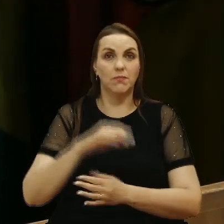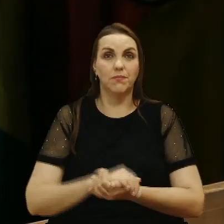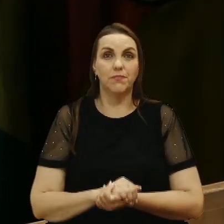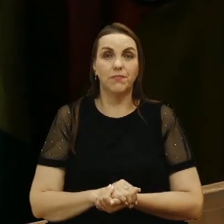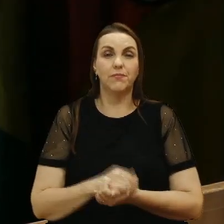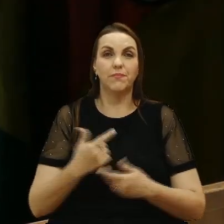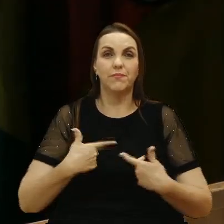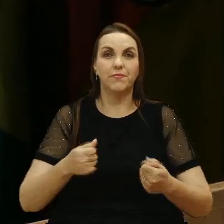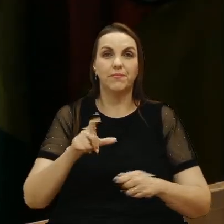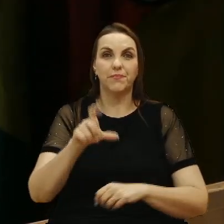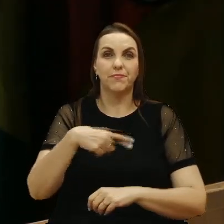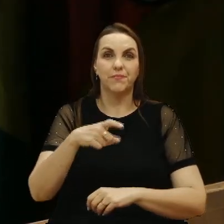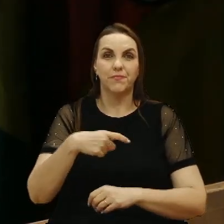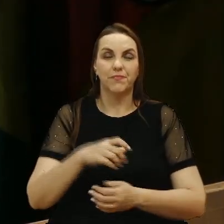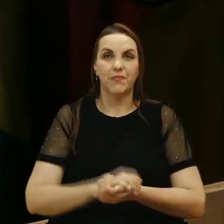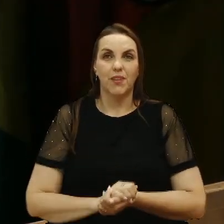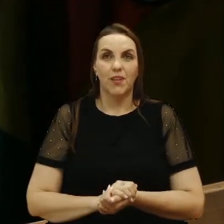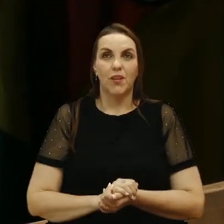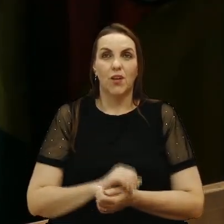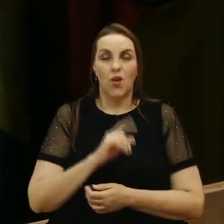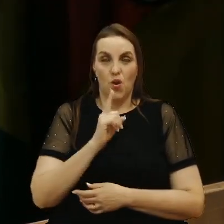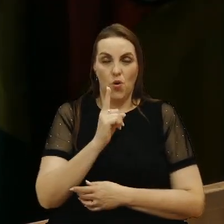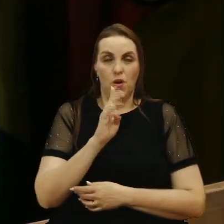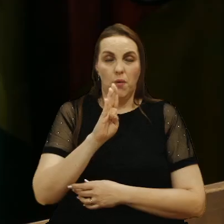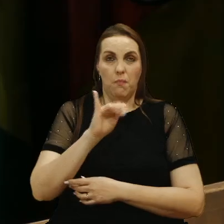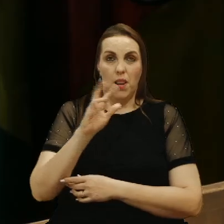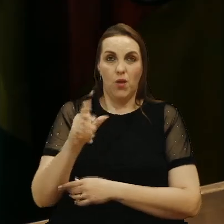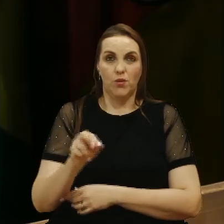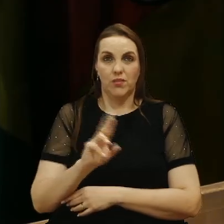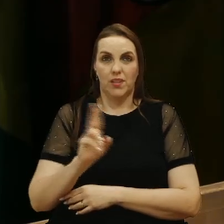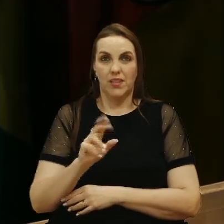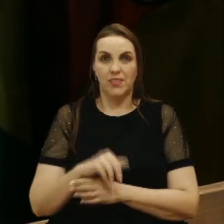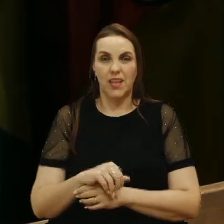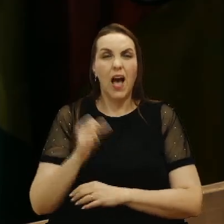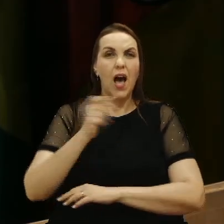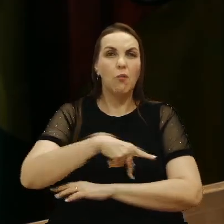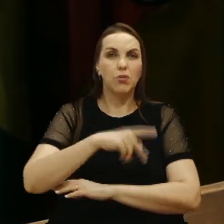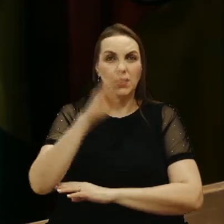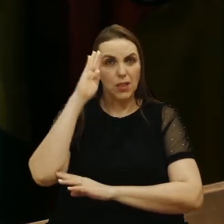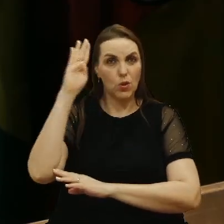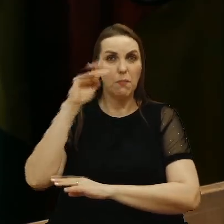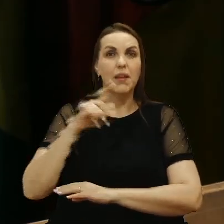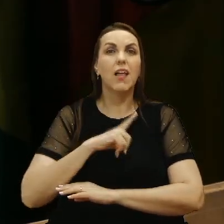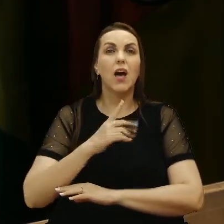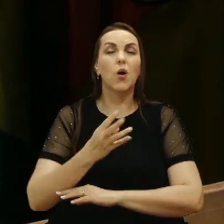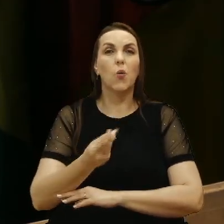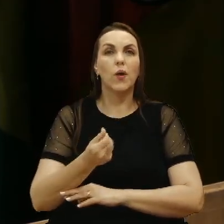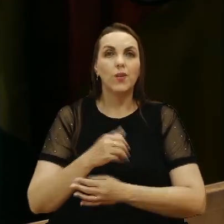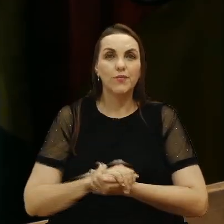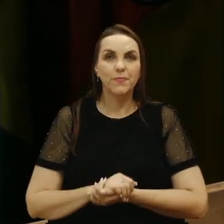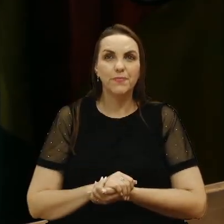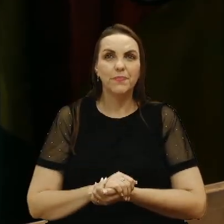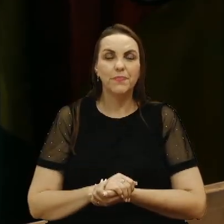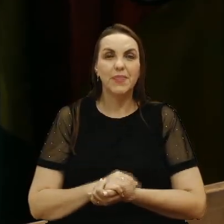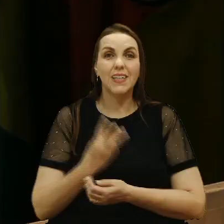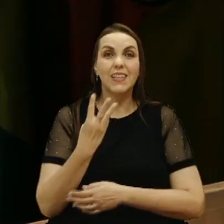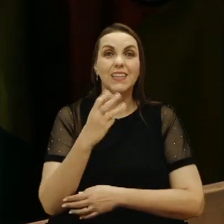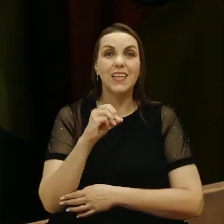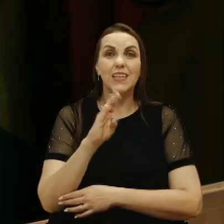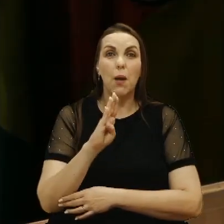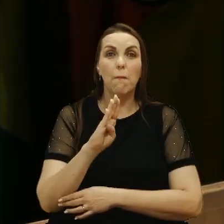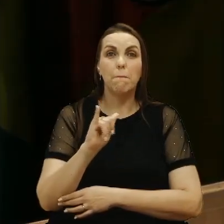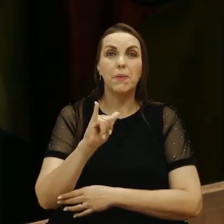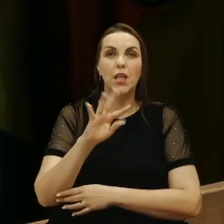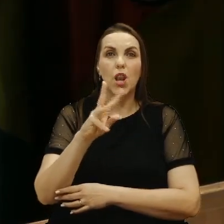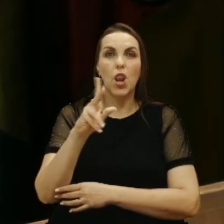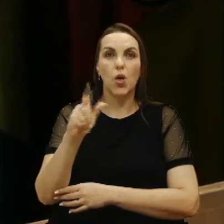cartão corporativo são de R$1 bilhão. Sabe quanto custa a aposentadoria de militares? Eu sei a posição de Vossa Excelência, vereador Iago. 30 bilhões